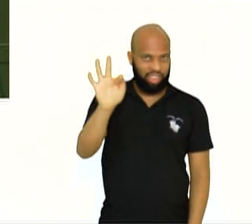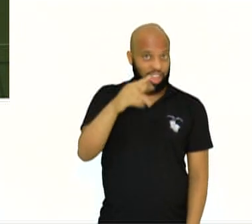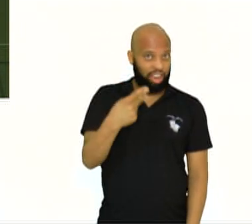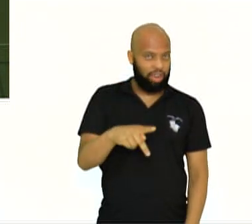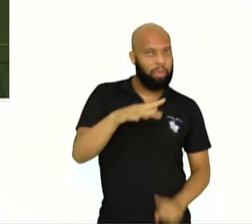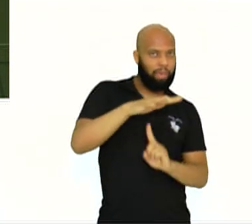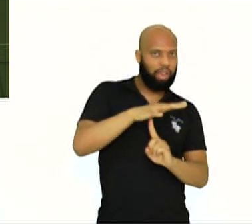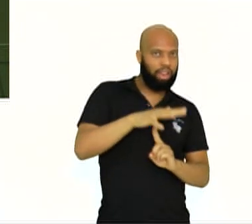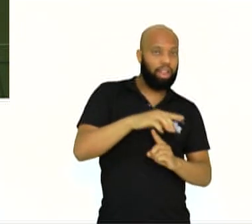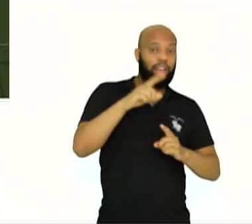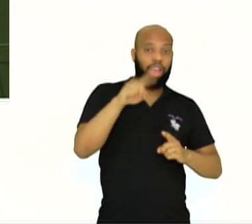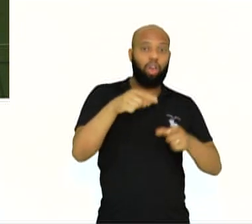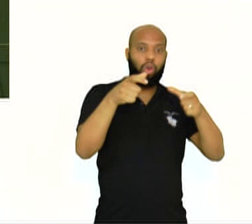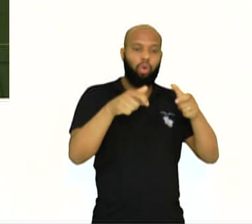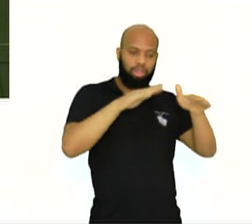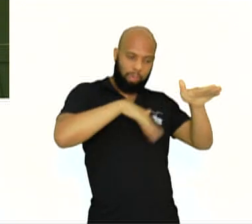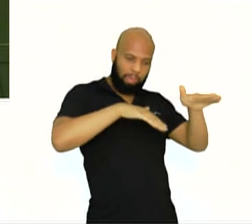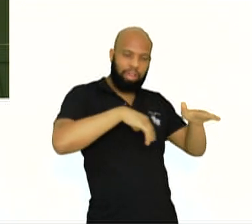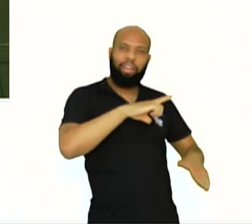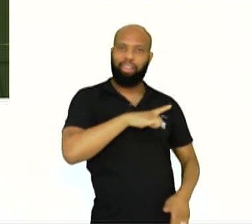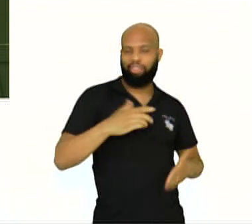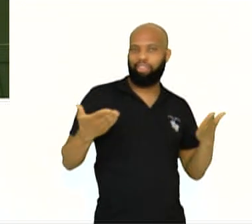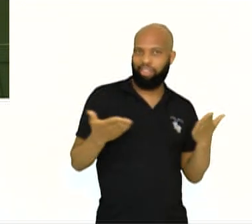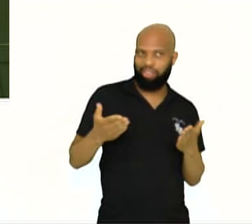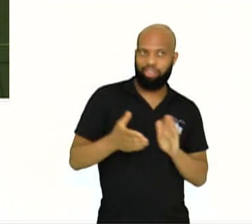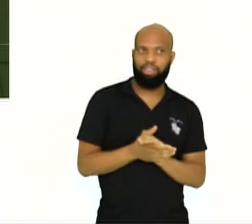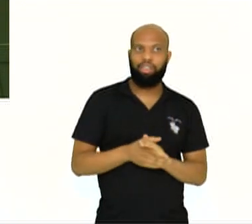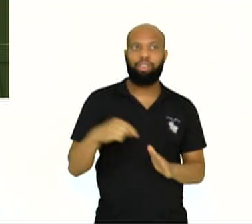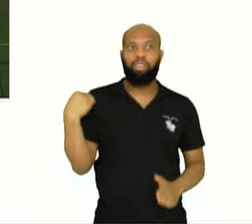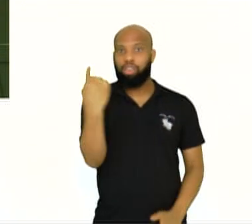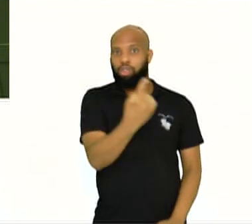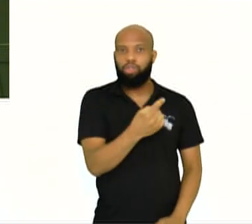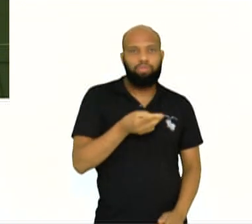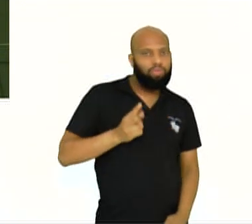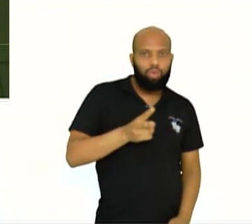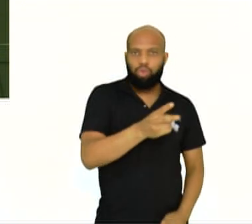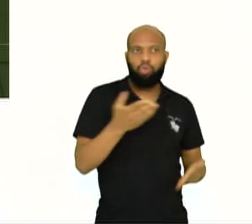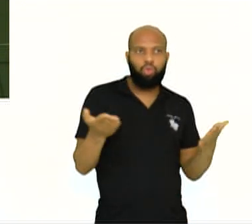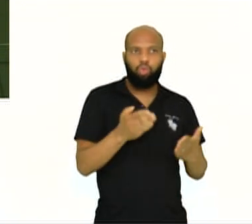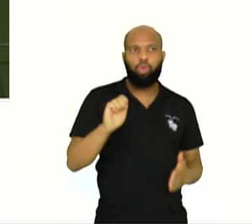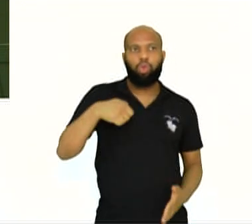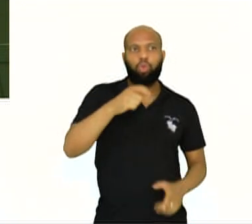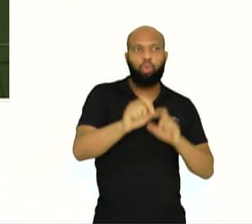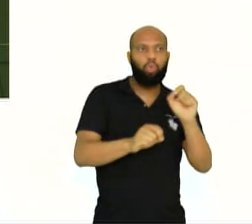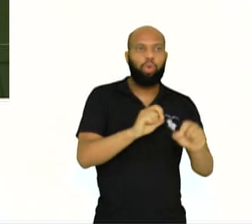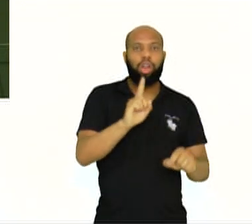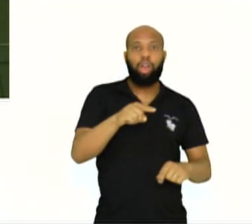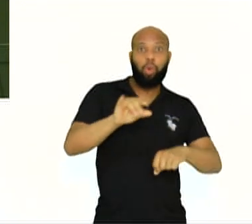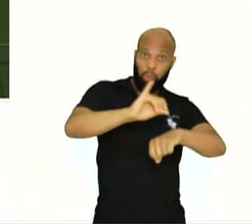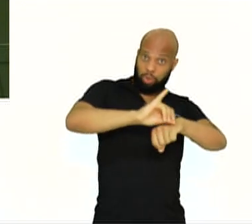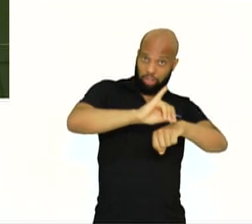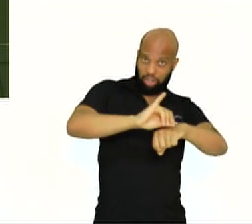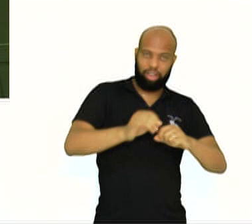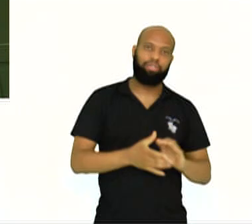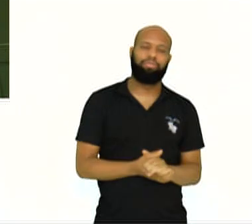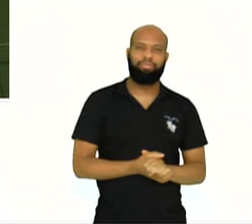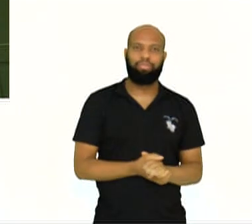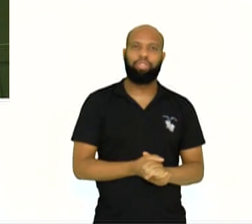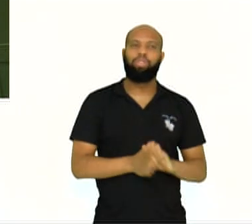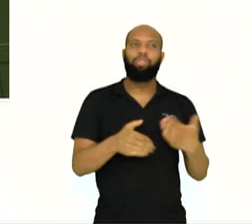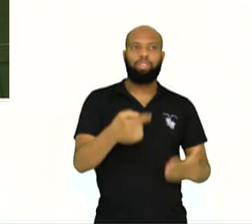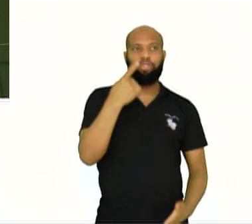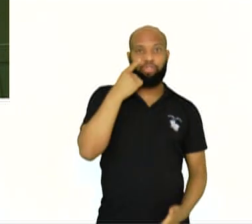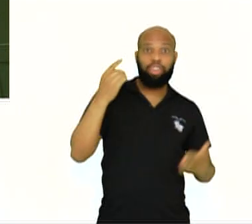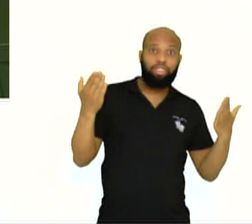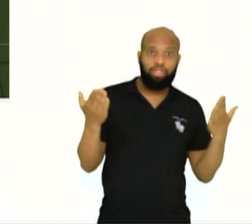está localizado aqui no litoral, né? E a gente, na verdade, continua falando sobre os objetos. A gente está